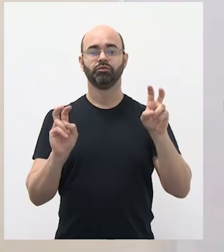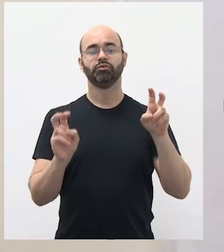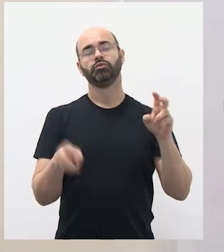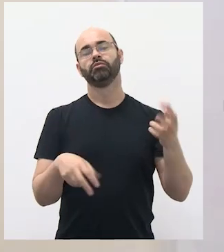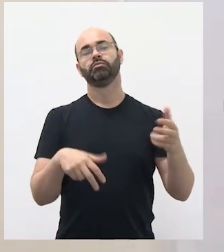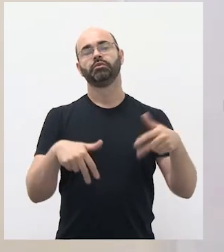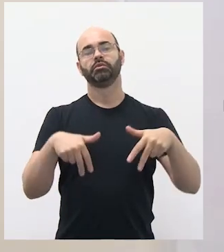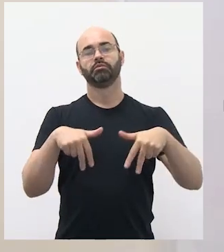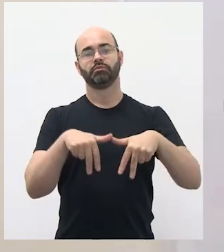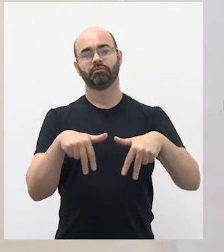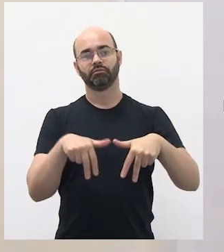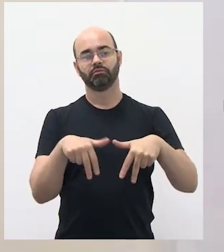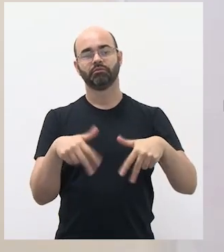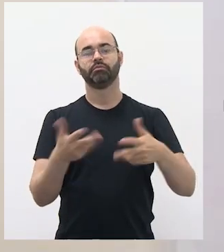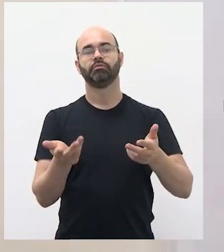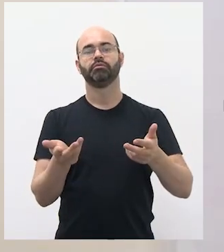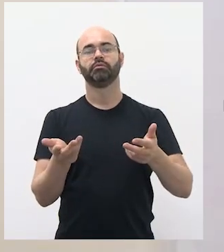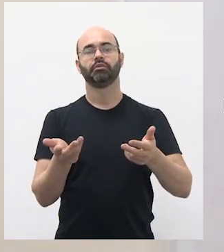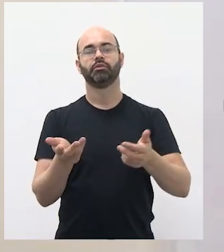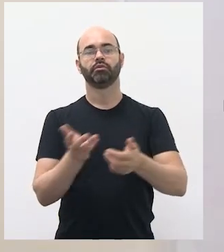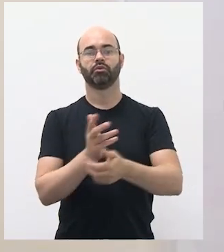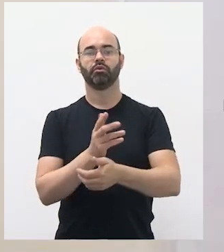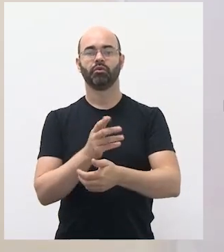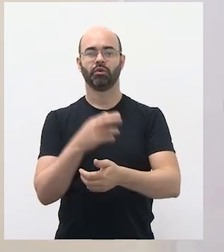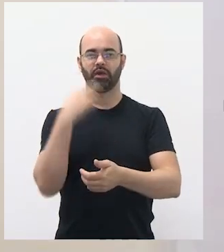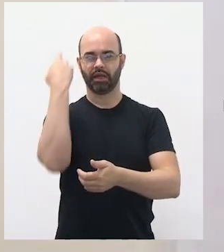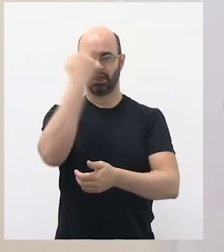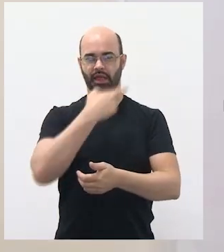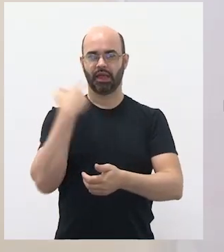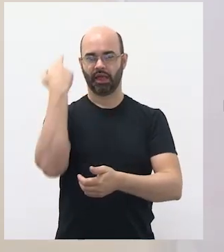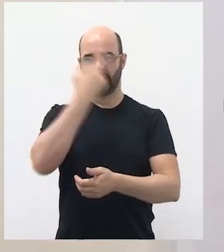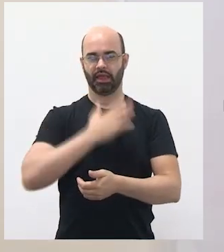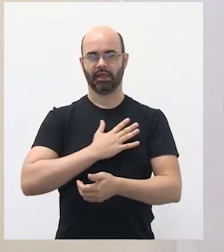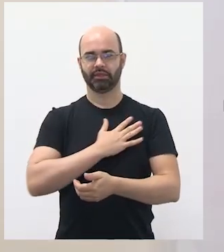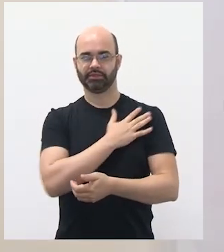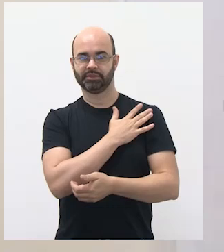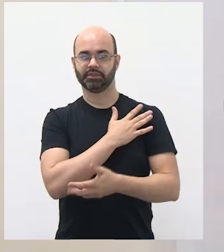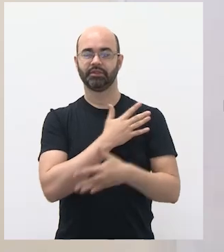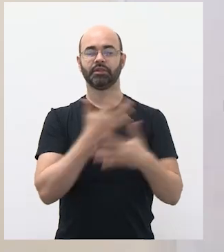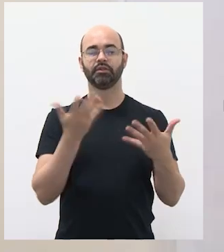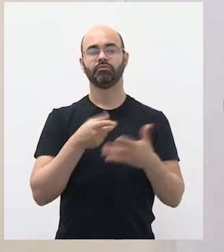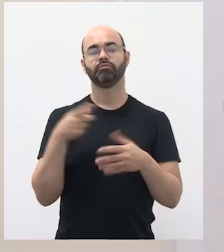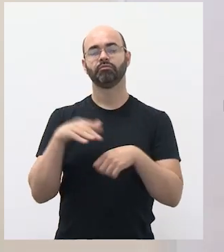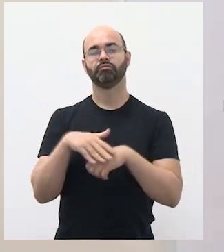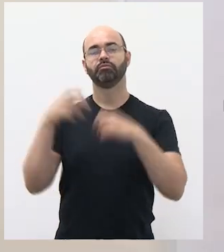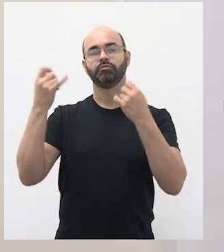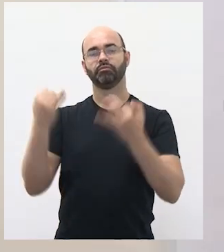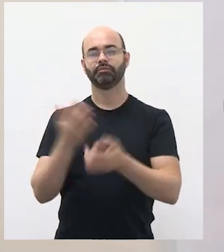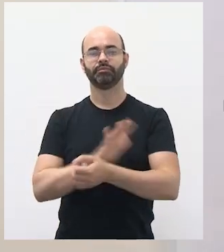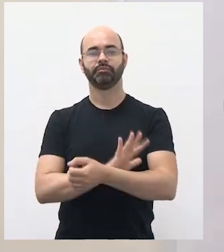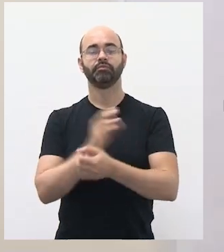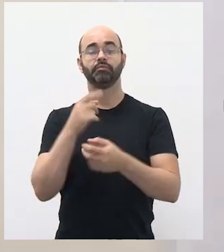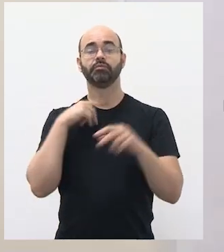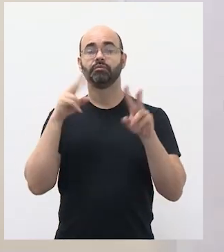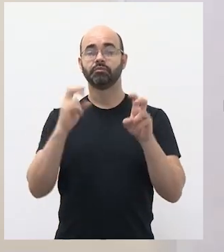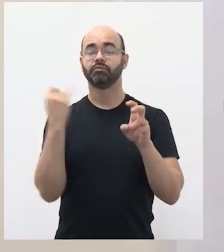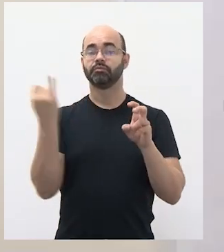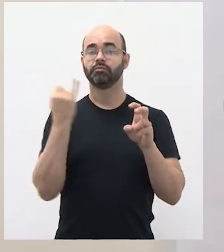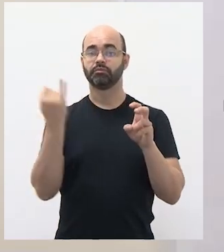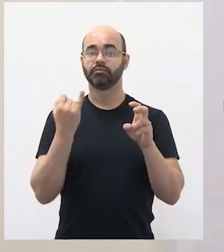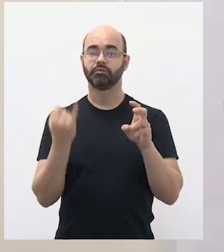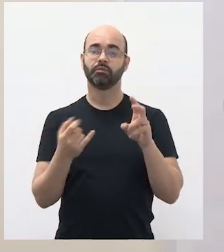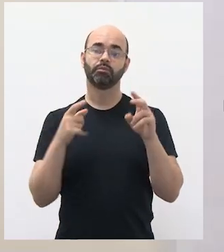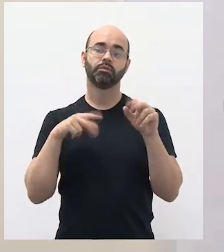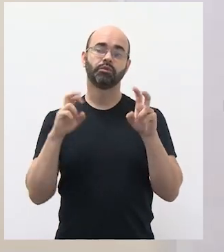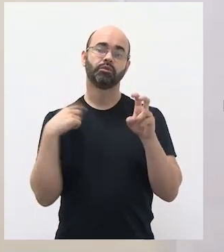que é algo muito importante, uma pauta que não pode ser excluída do nosso olhar, né? Nós temos que olhar também